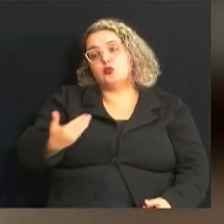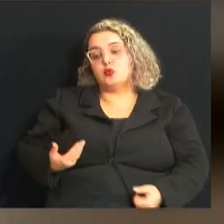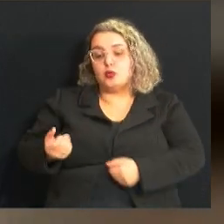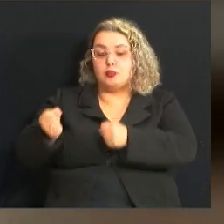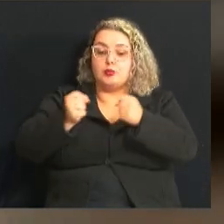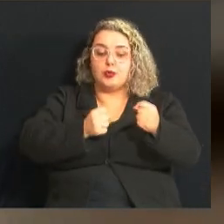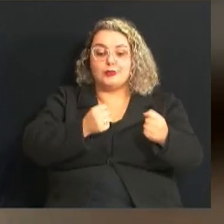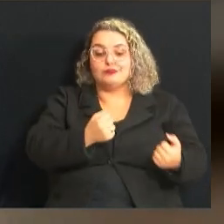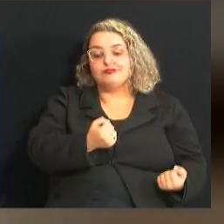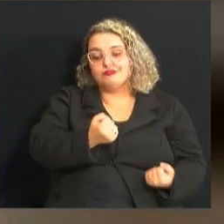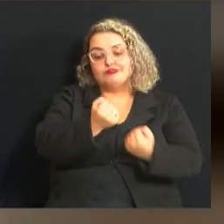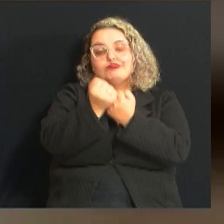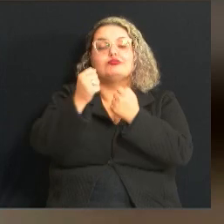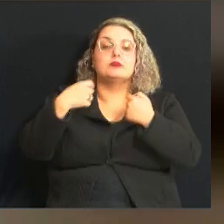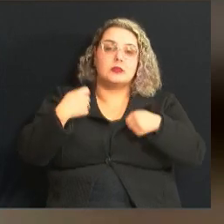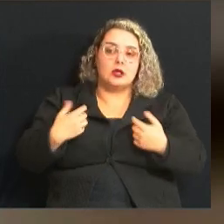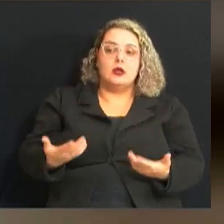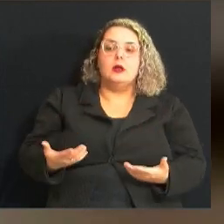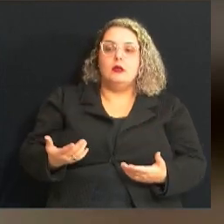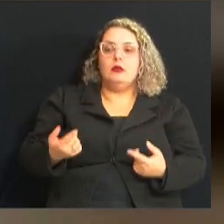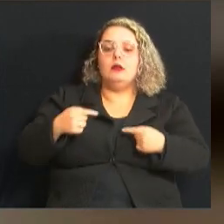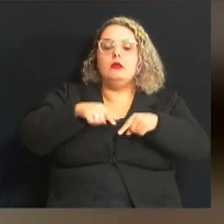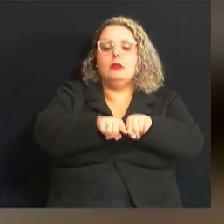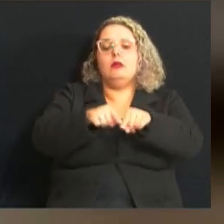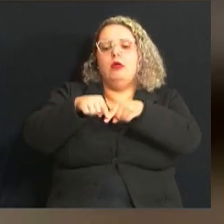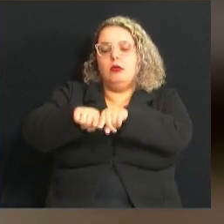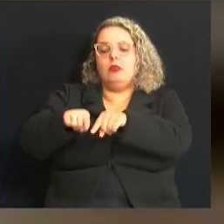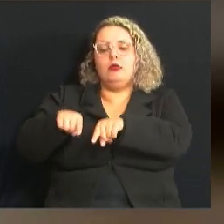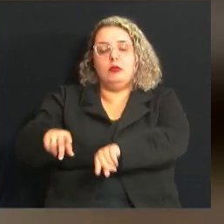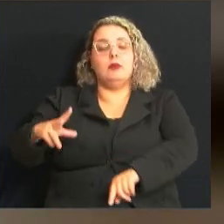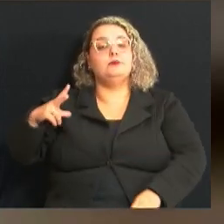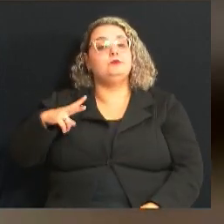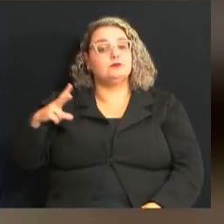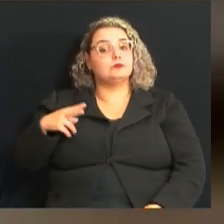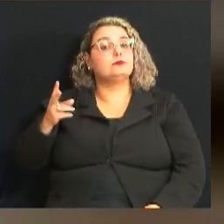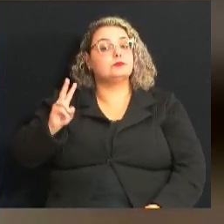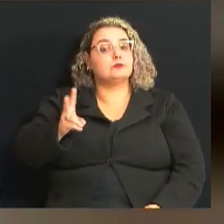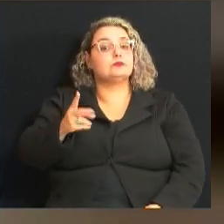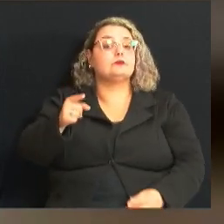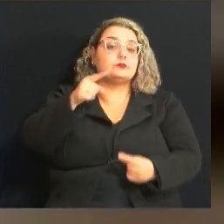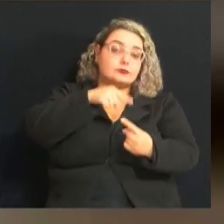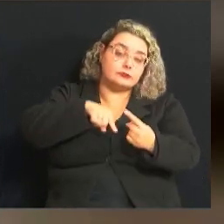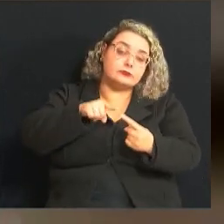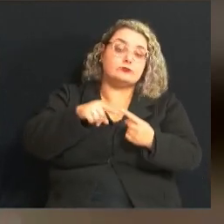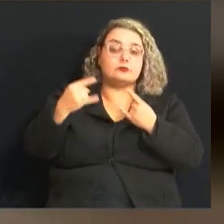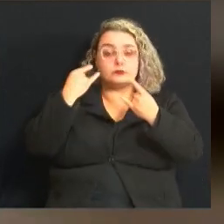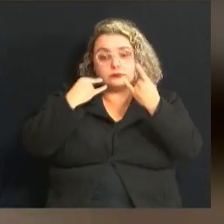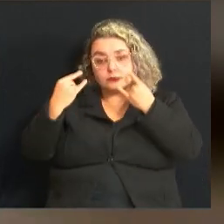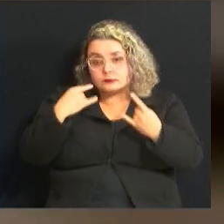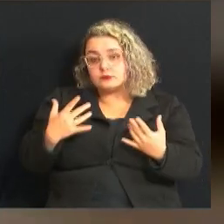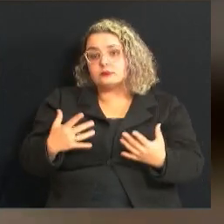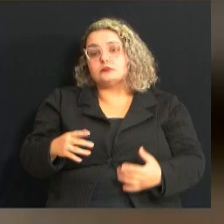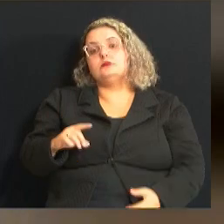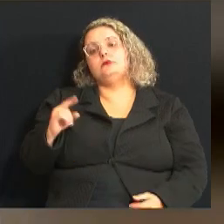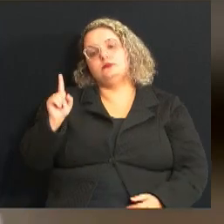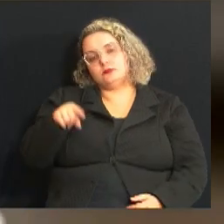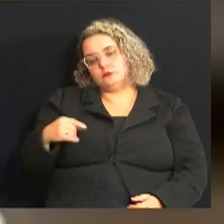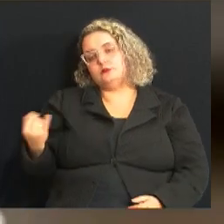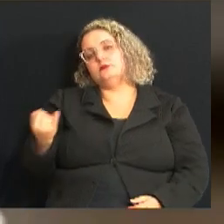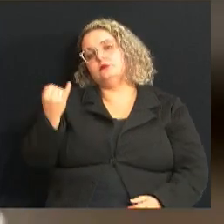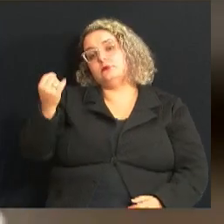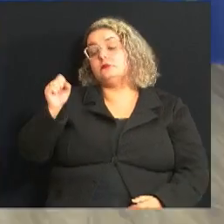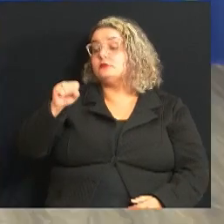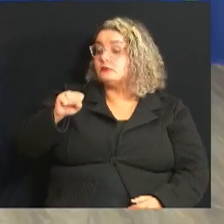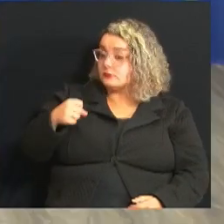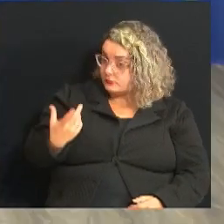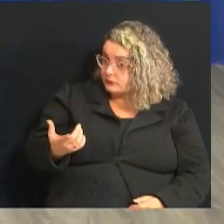as parcerias com a iniciativa privada, sempre que isso é de objetivo e interesse comum, são fundamentais. Sim, eu vou